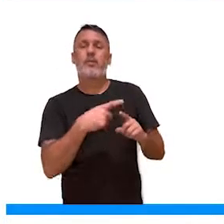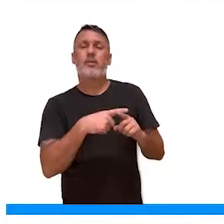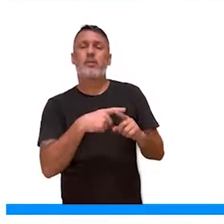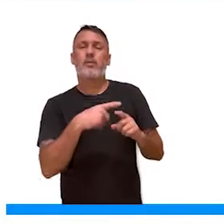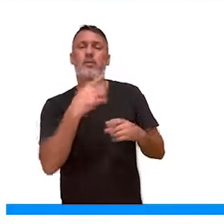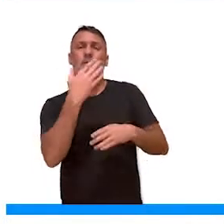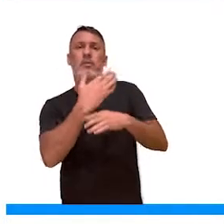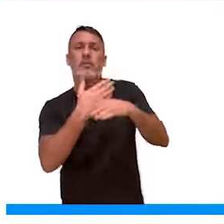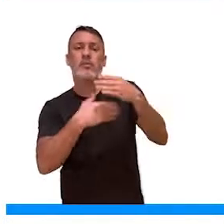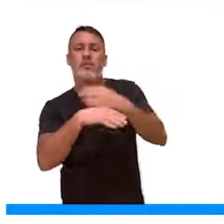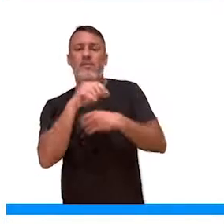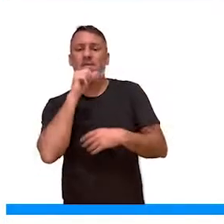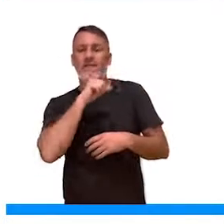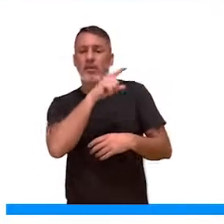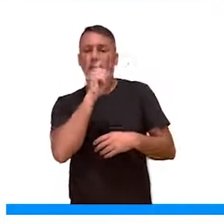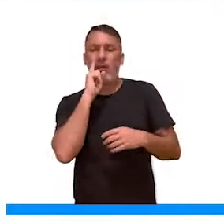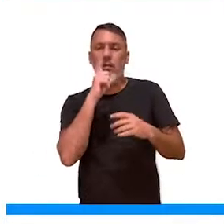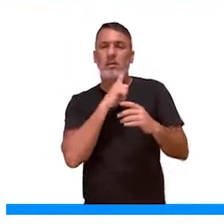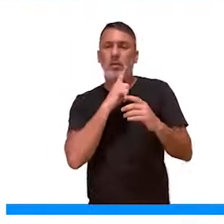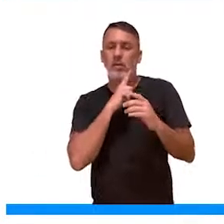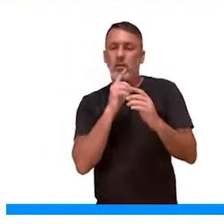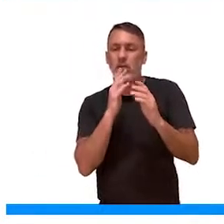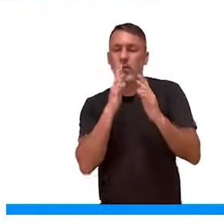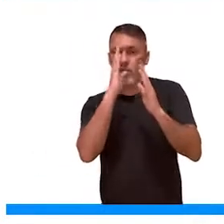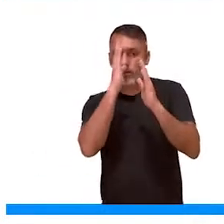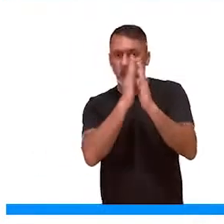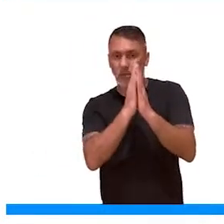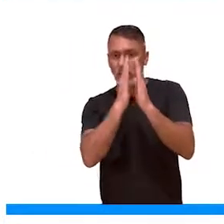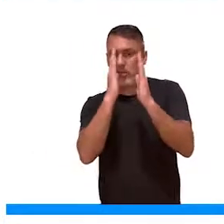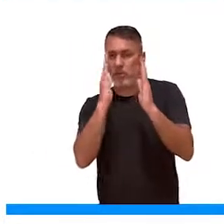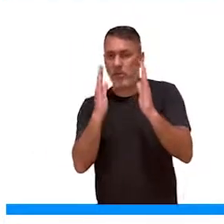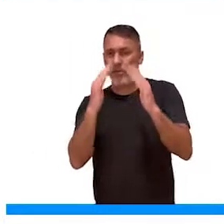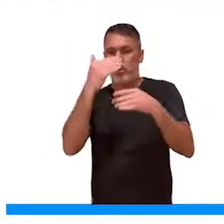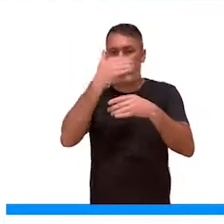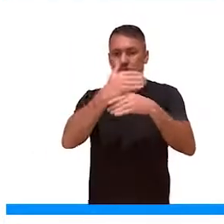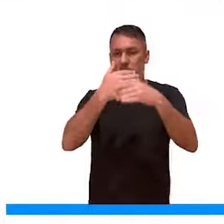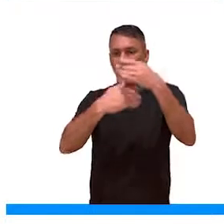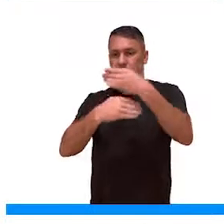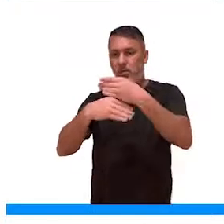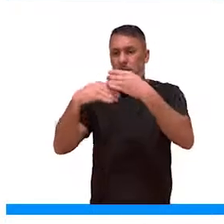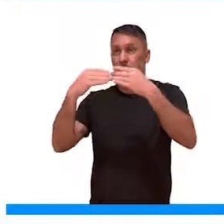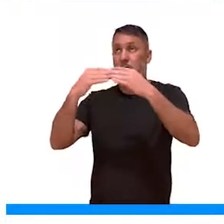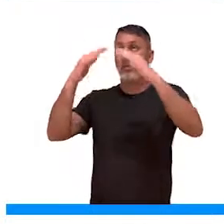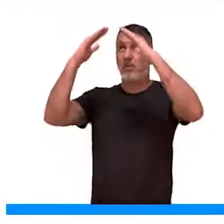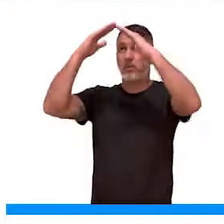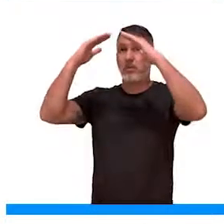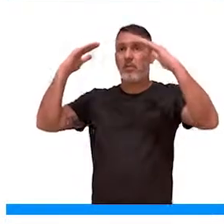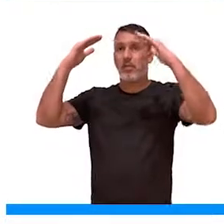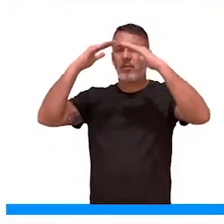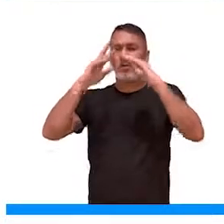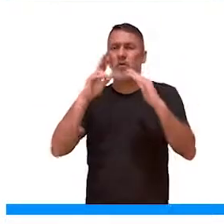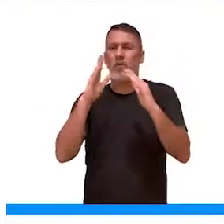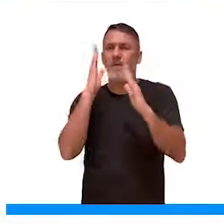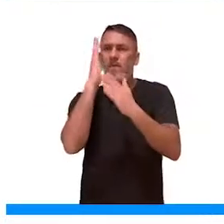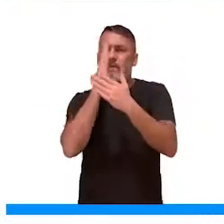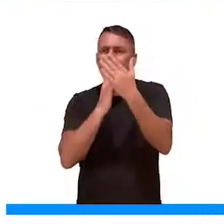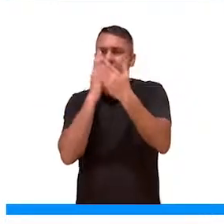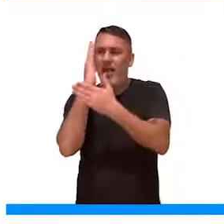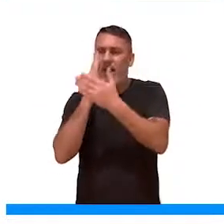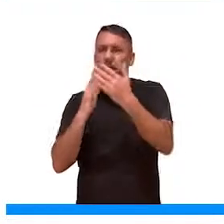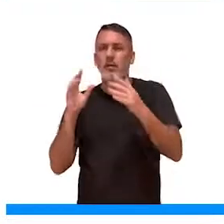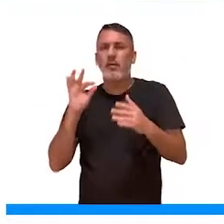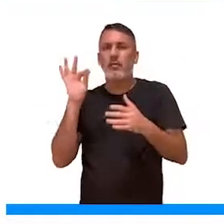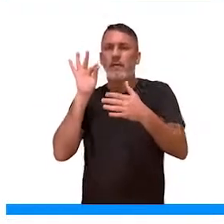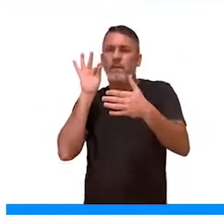Porque esses barbeiros, eles vivem nessas frestas que ficam próximos, né, do telhado, nesses buraquinhos que ficam dentro